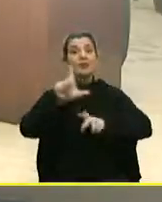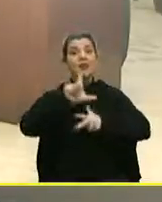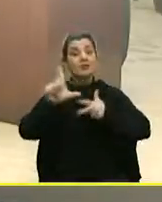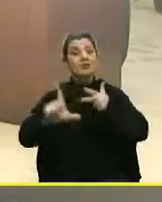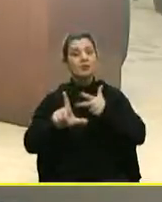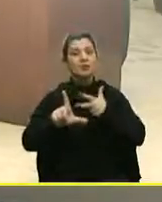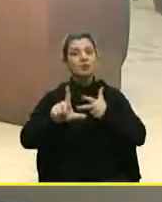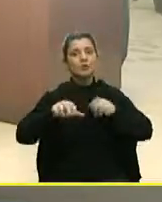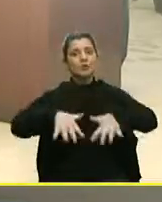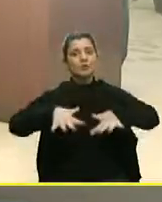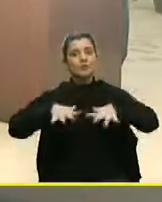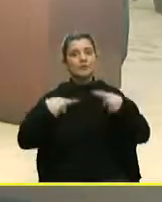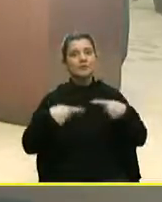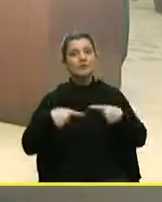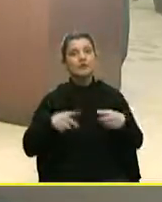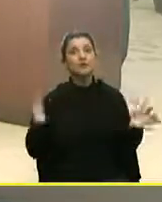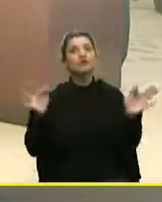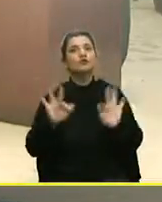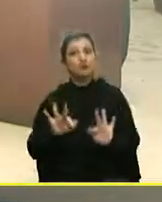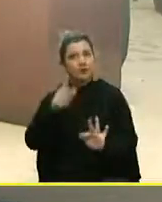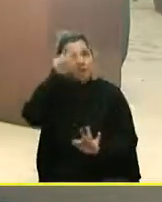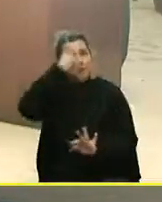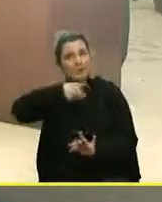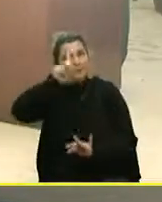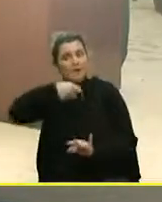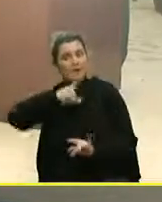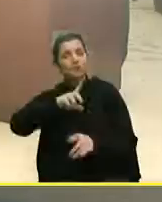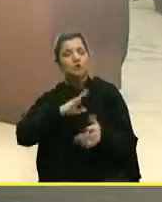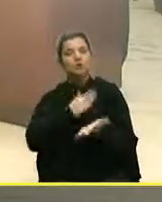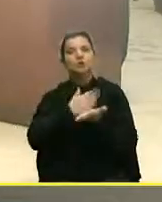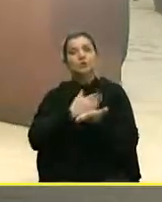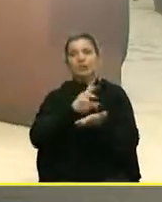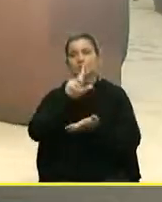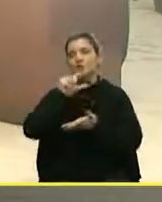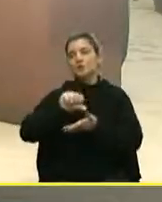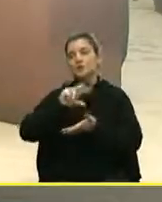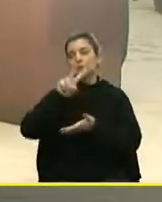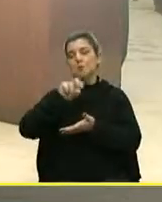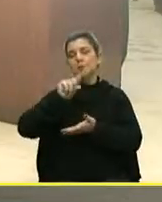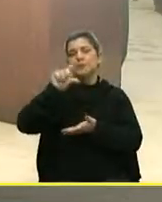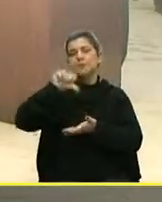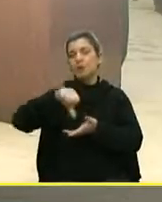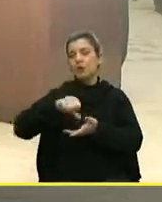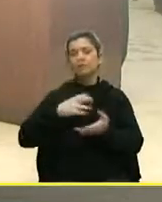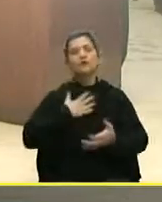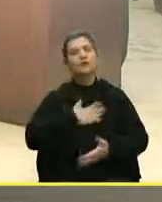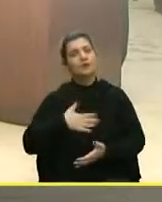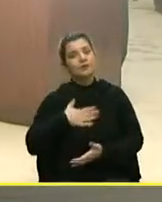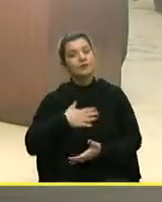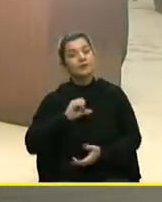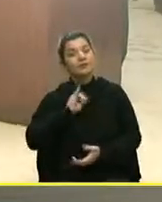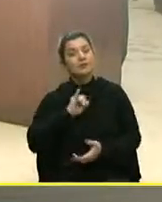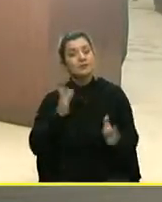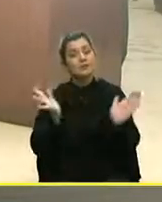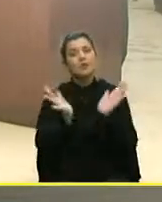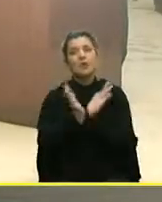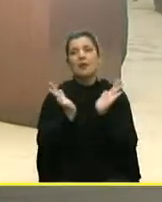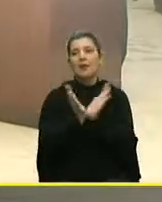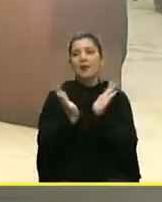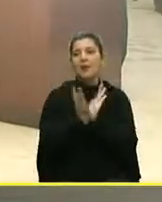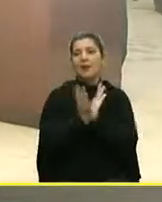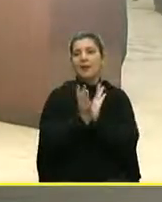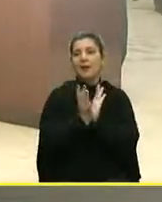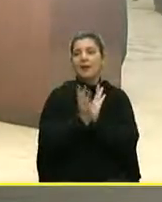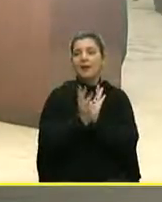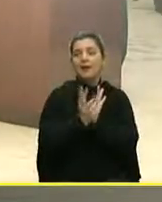ao final do mandato do que era ao início lá em 2019 eu vou ficar absolutamente satisfeito caso dos meus colegas Deputado Airton